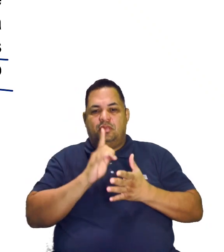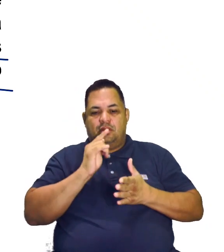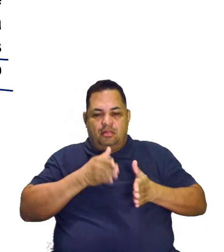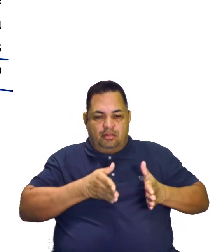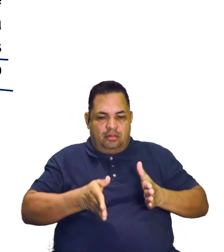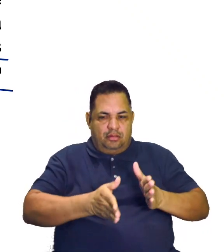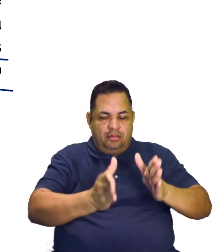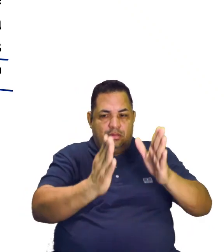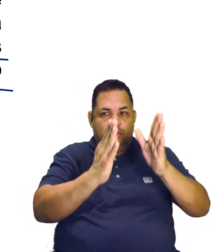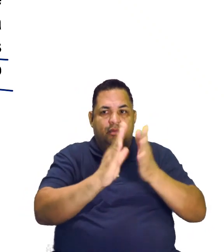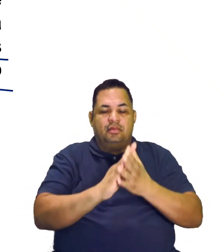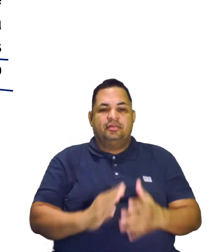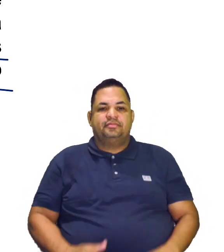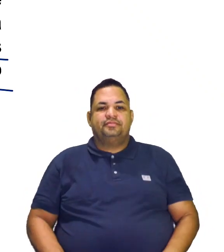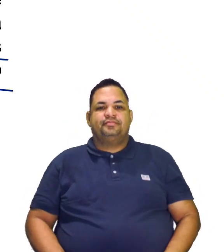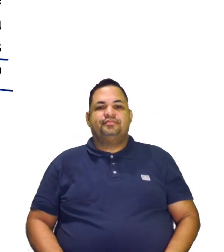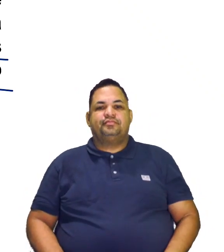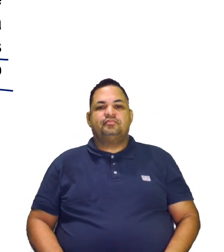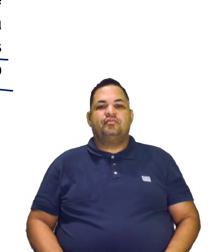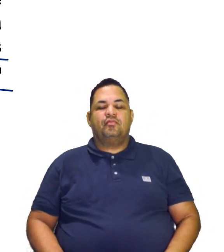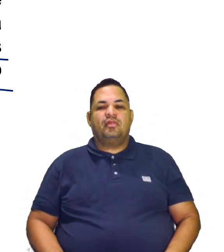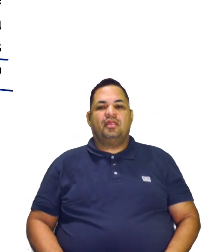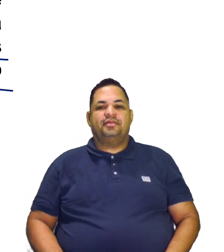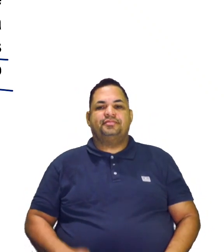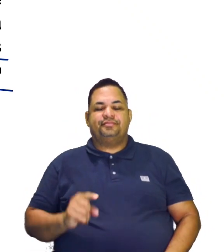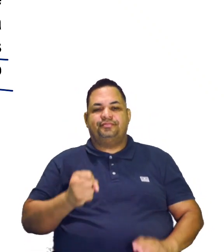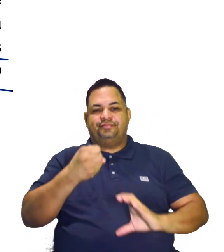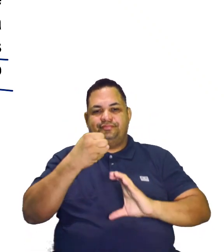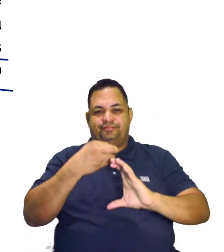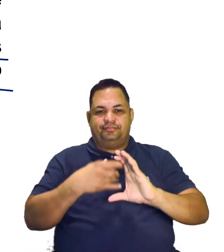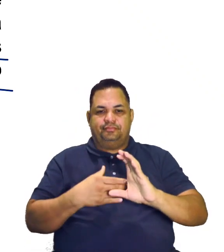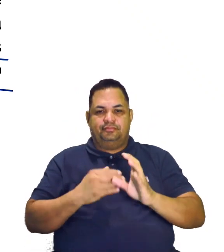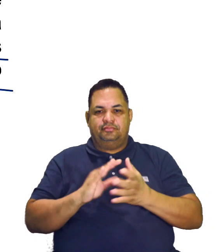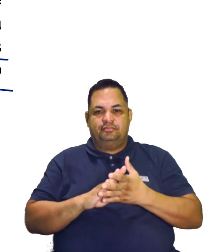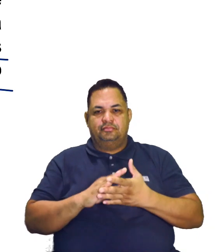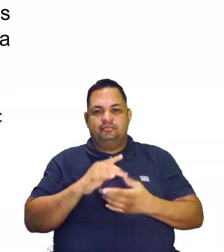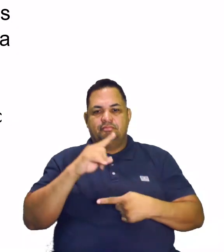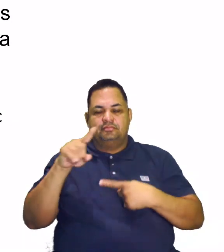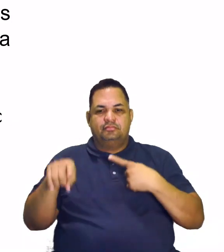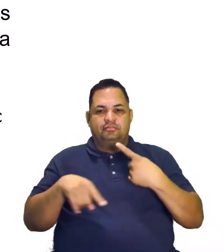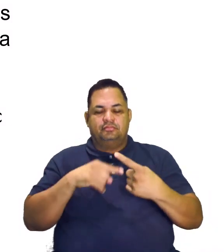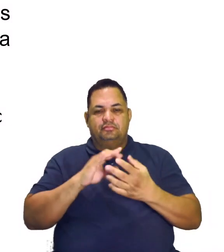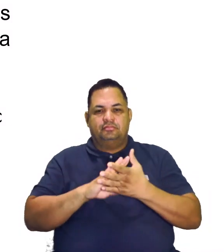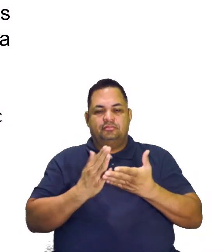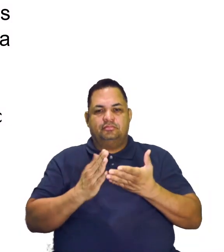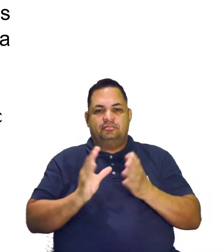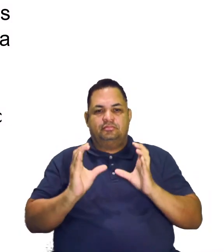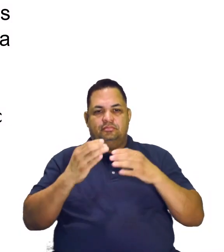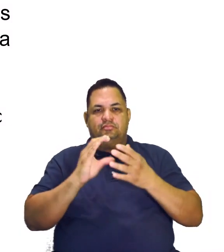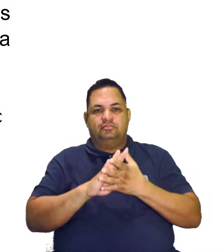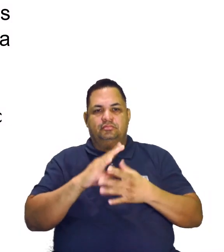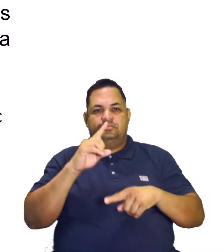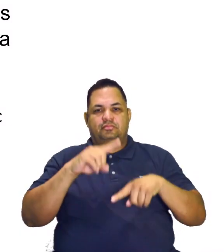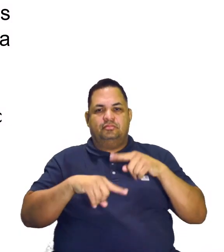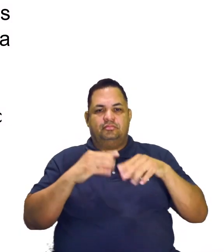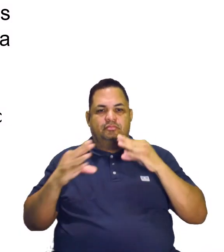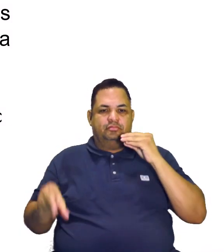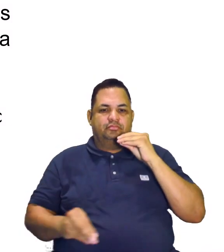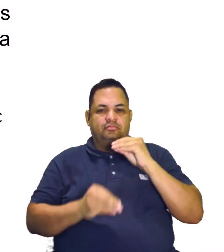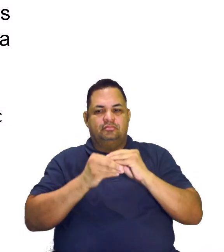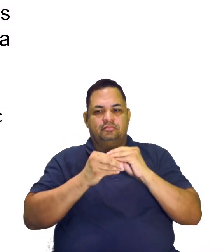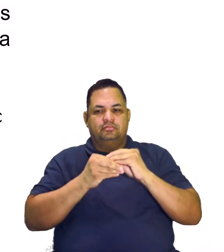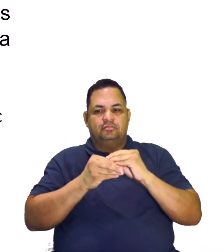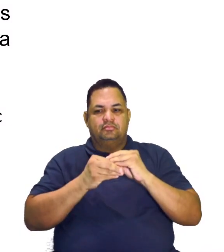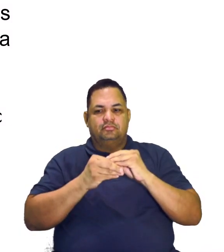essa é a função aí desse grupo. Aqui eu trouxe um material complementar,